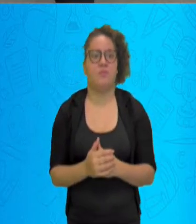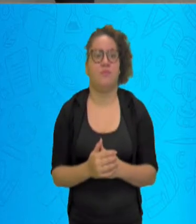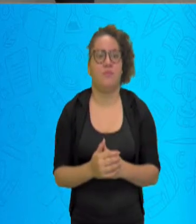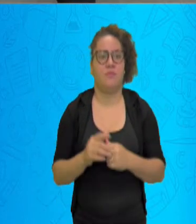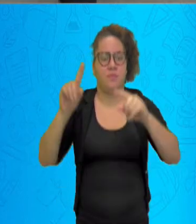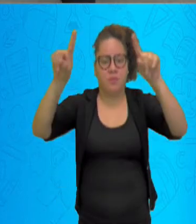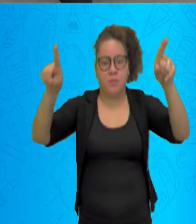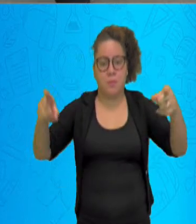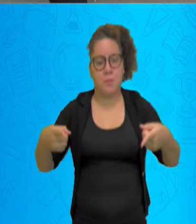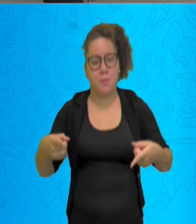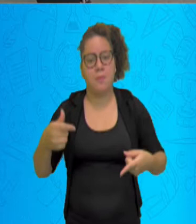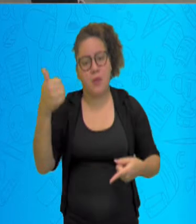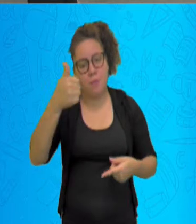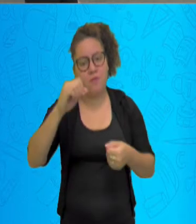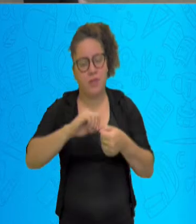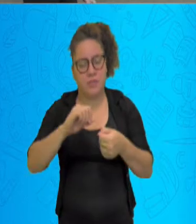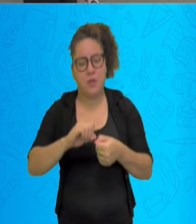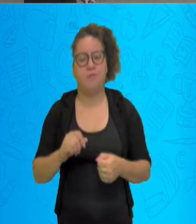Parêntese.